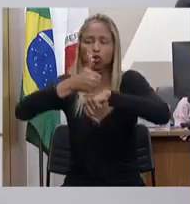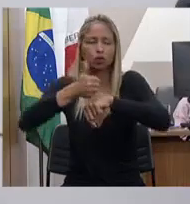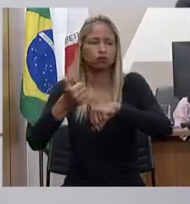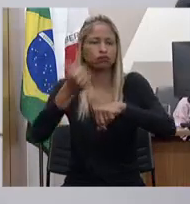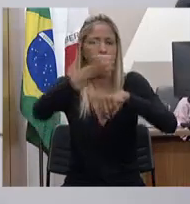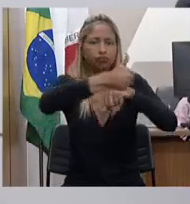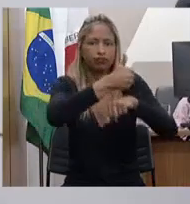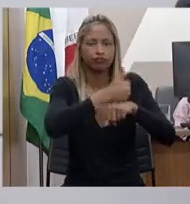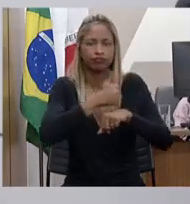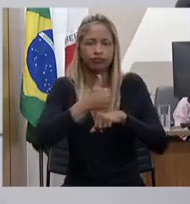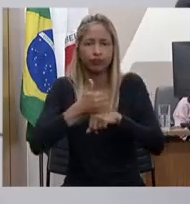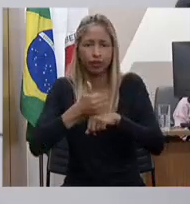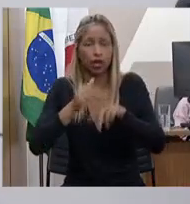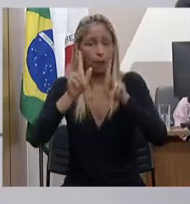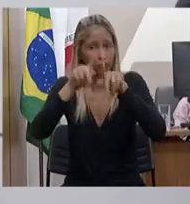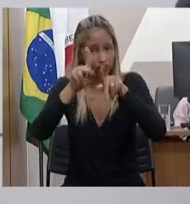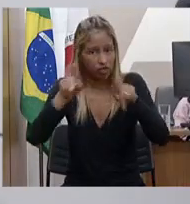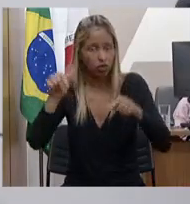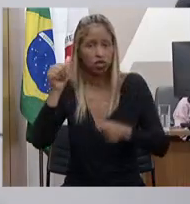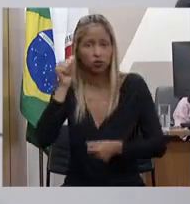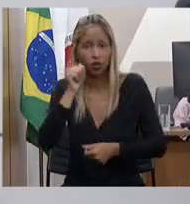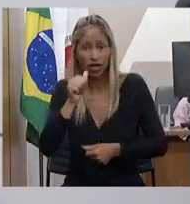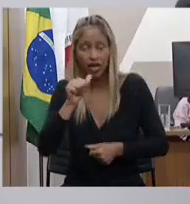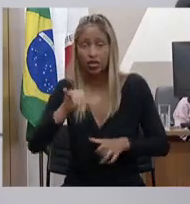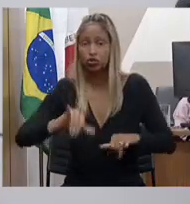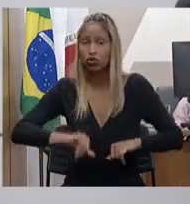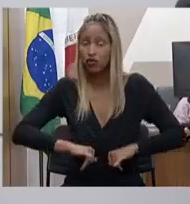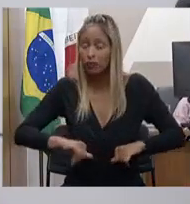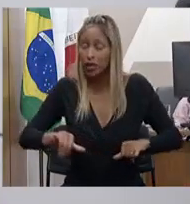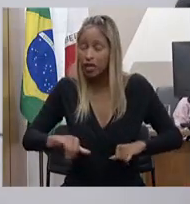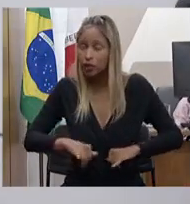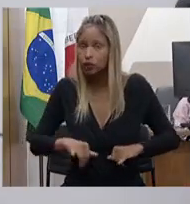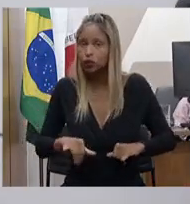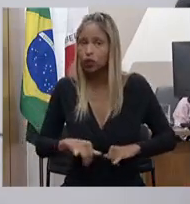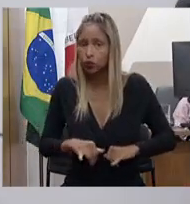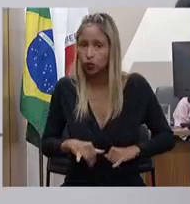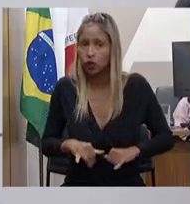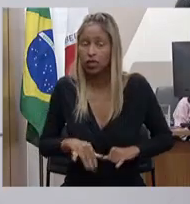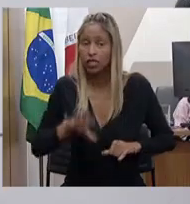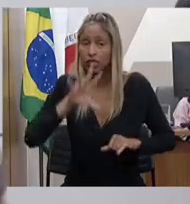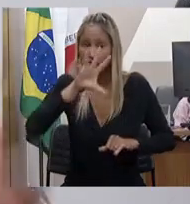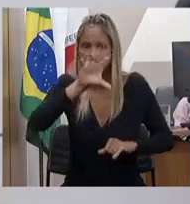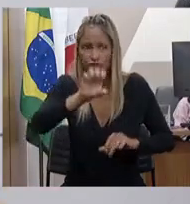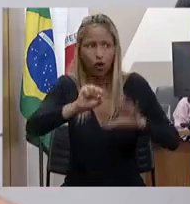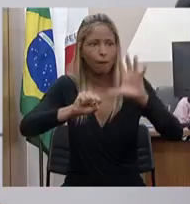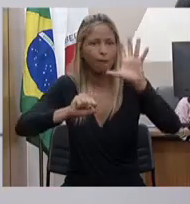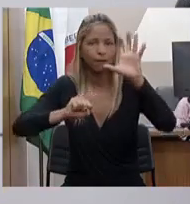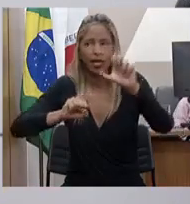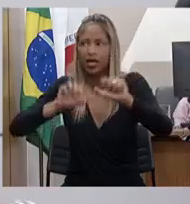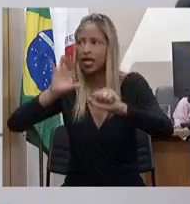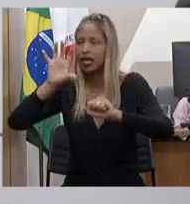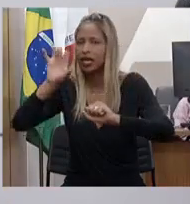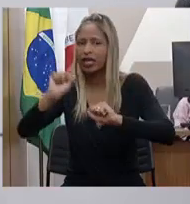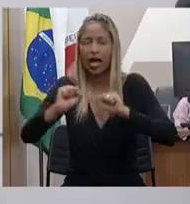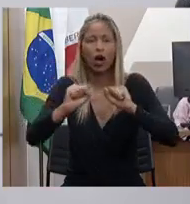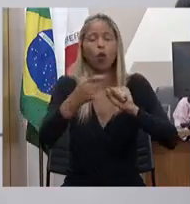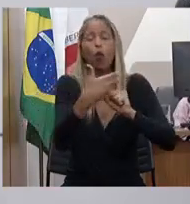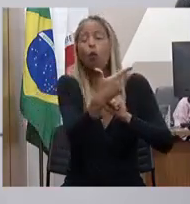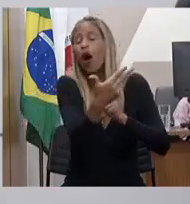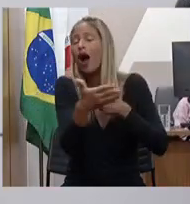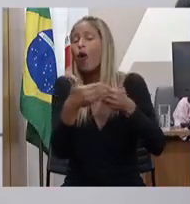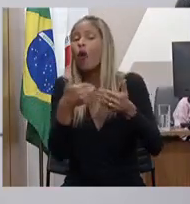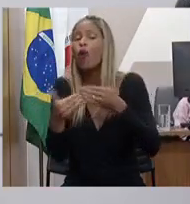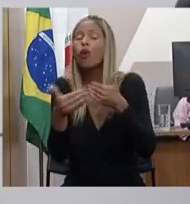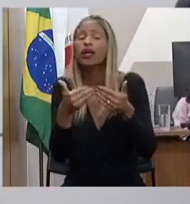trabalhadora desde os professores e professores né sofrem tanto essas questões Então se a gente for pegar qualquer Metalúrgico qualquer companheiro nosso